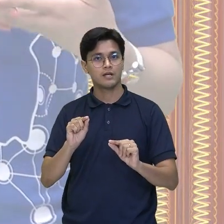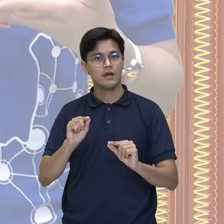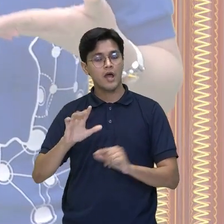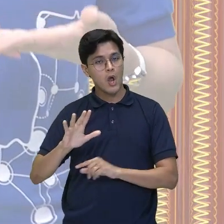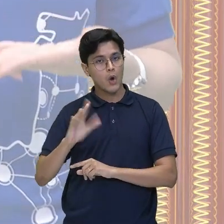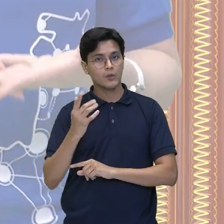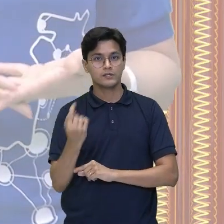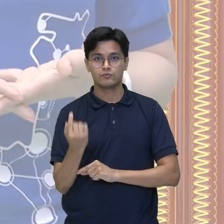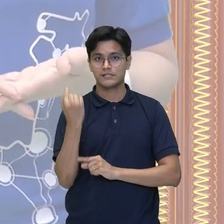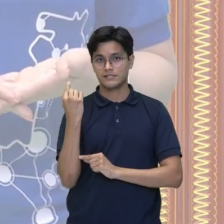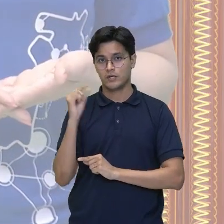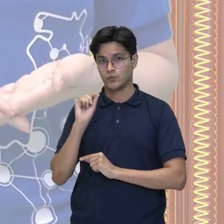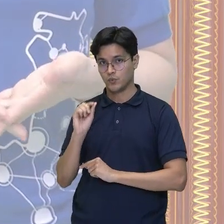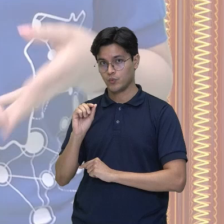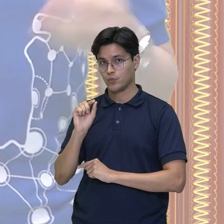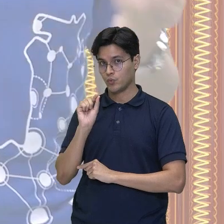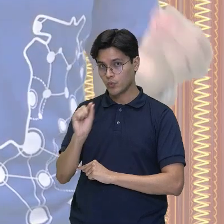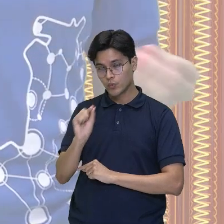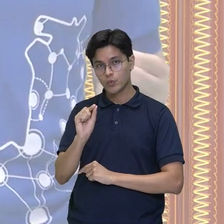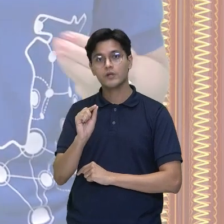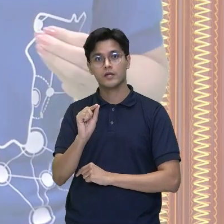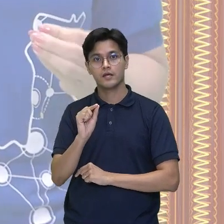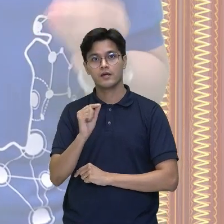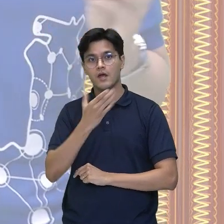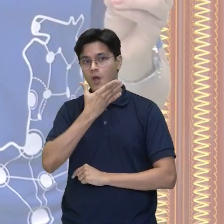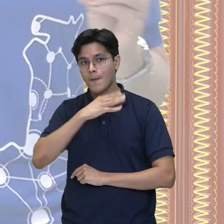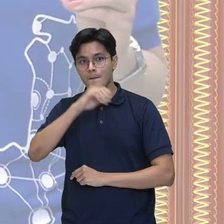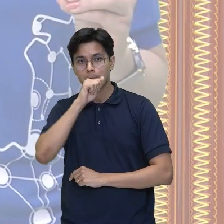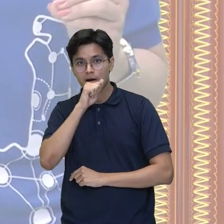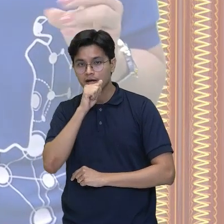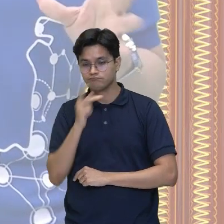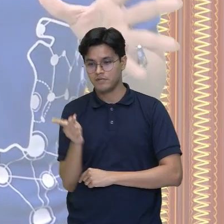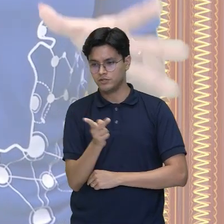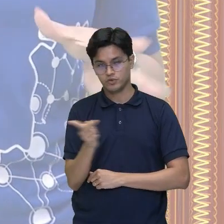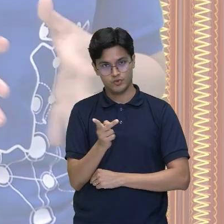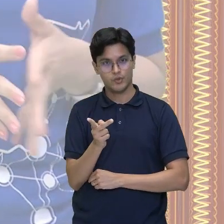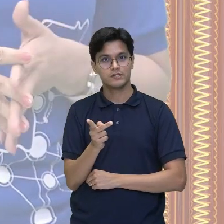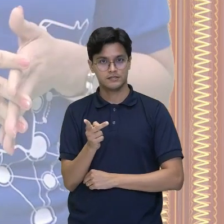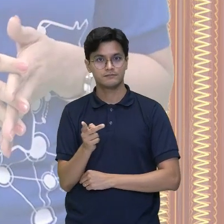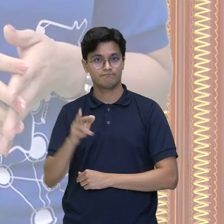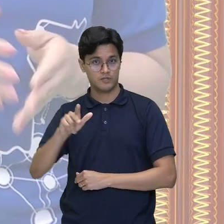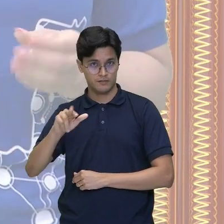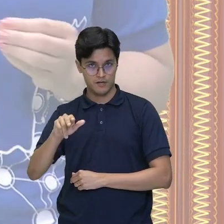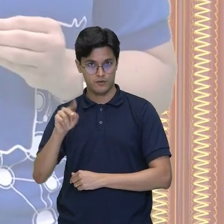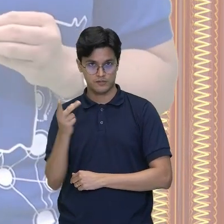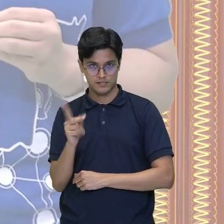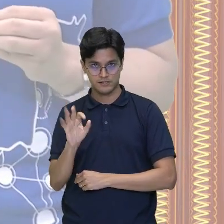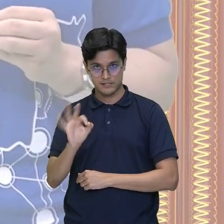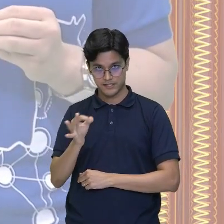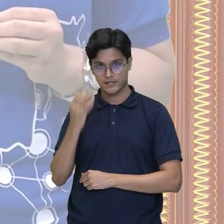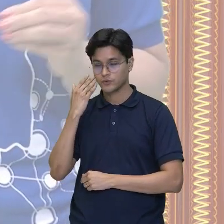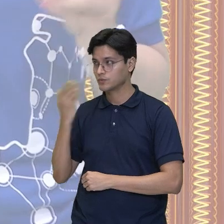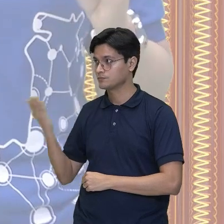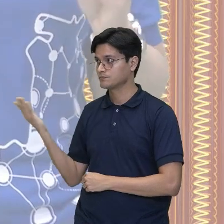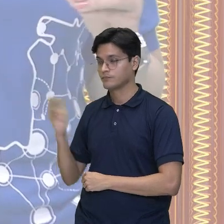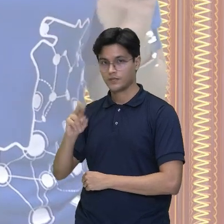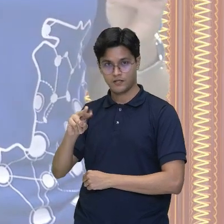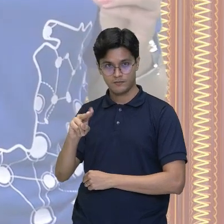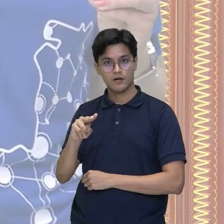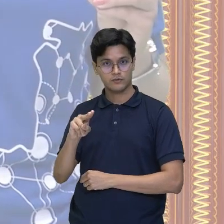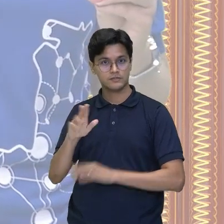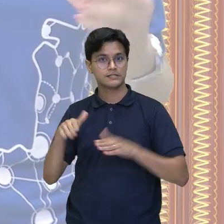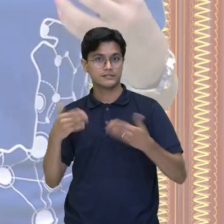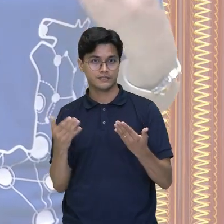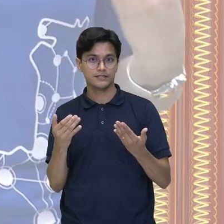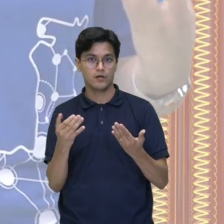do pai dos dois, Atahualpa e o Osca, eles eram irmãos, o império foi dividido por causa de uma guerra civil. O que é uma